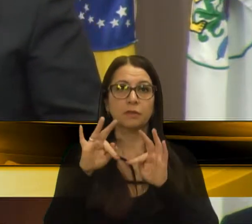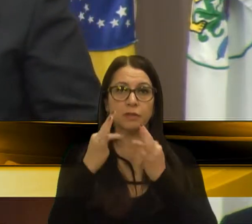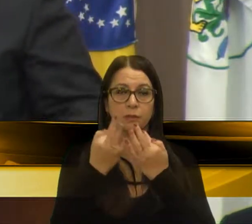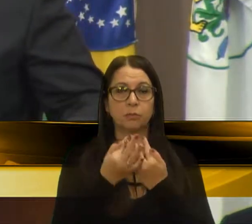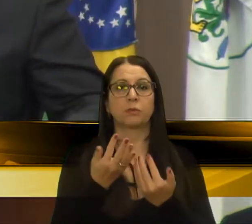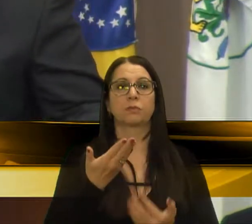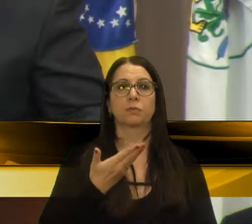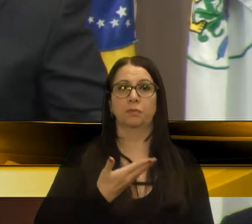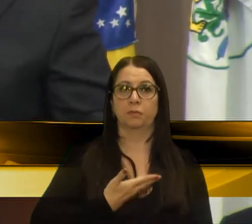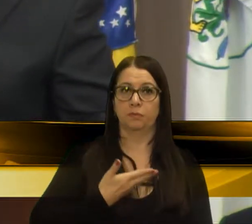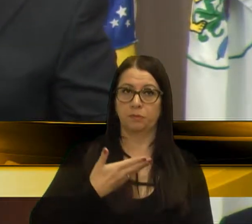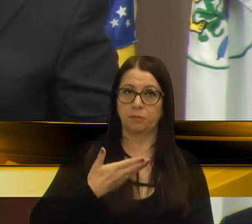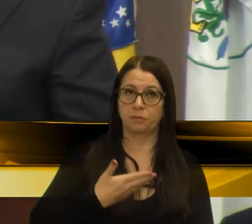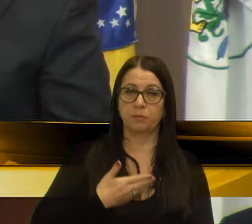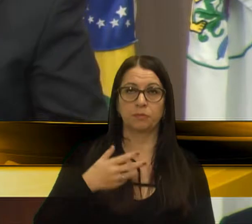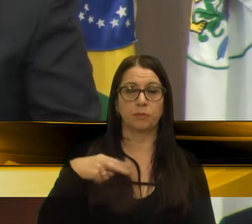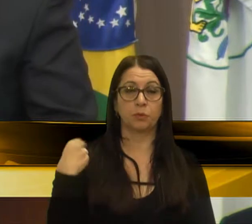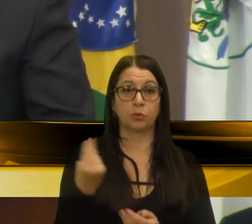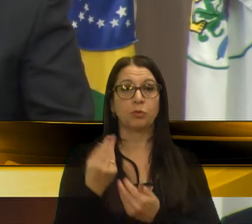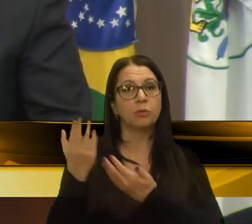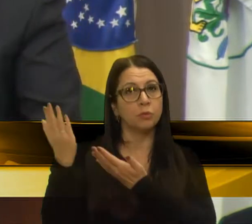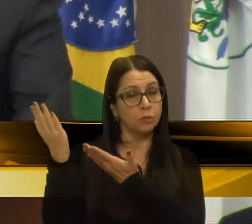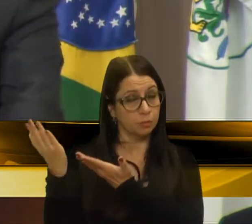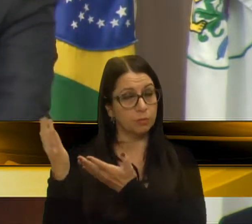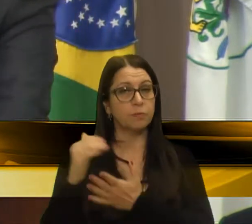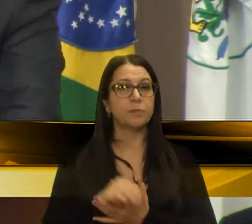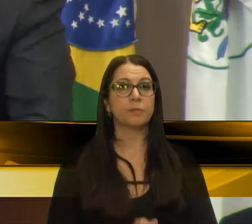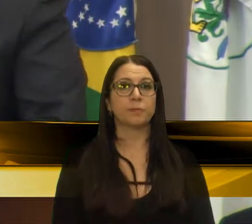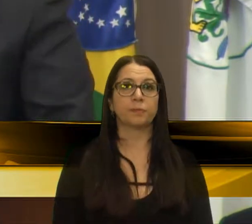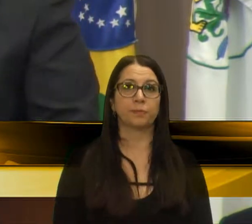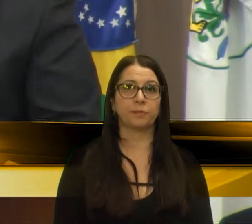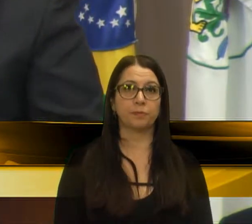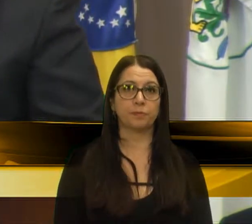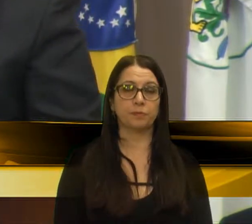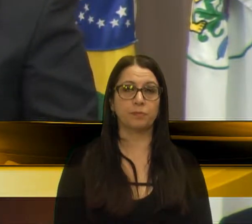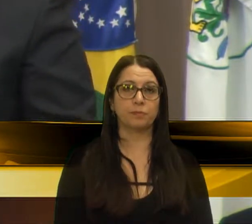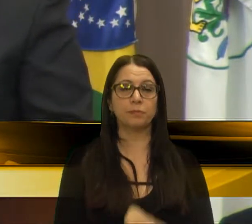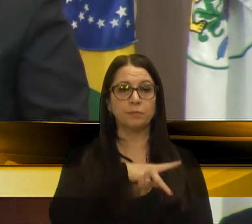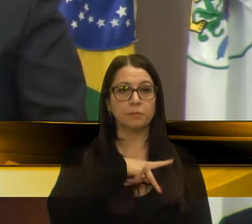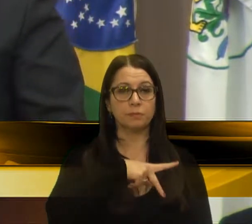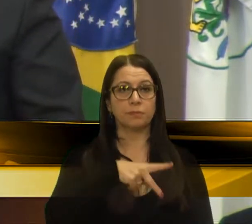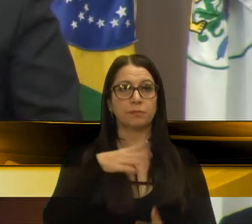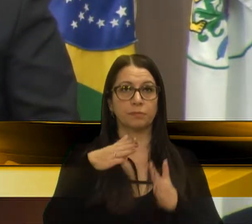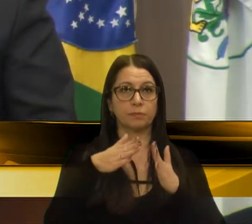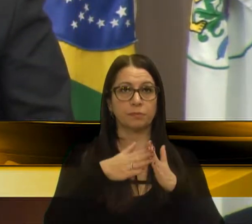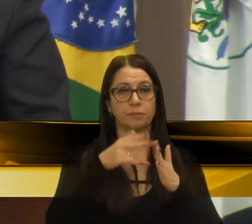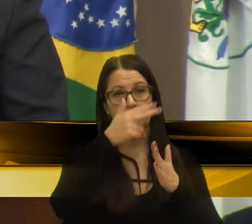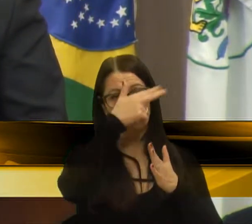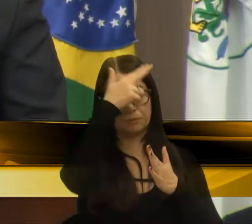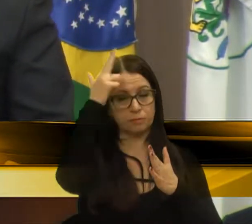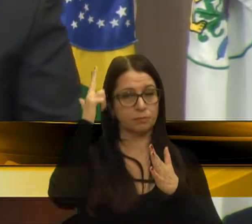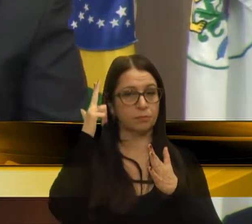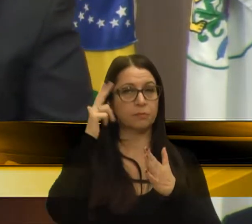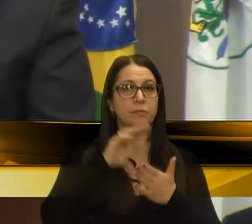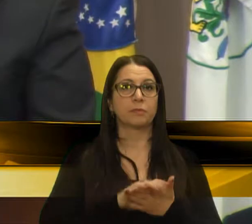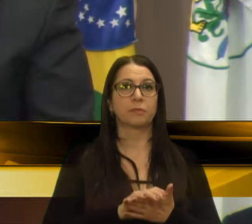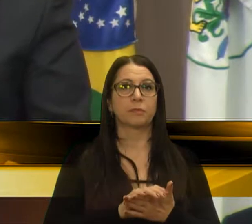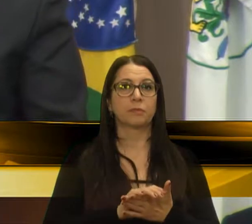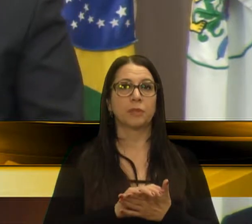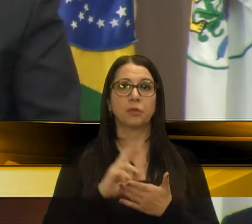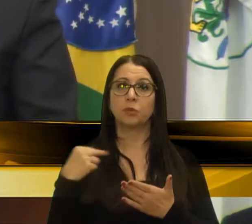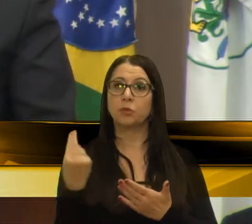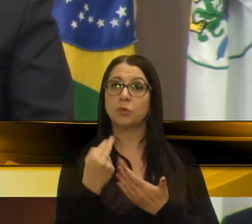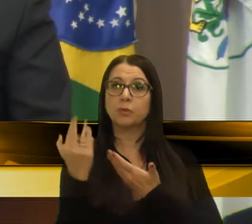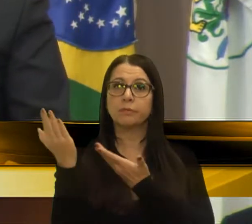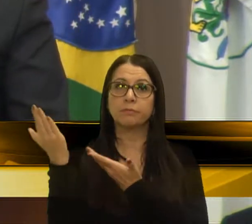amigos, nossos homenageados, nosso presidente da casa, Cassina, nossos